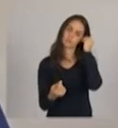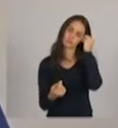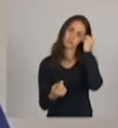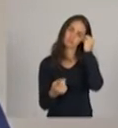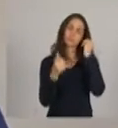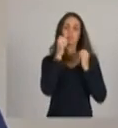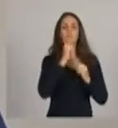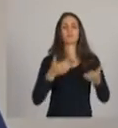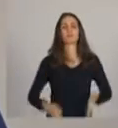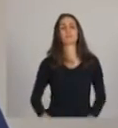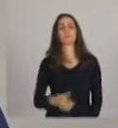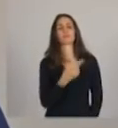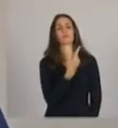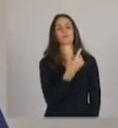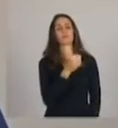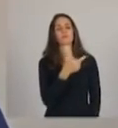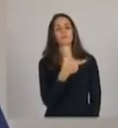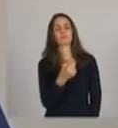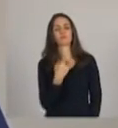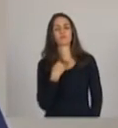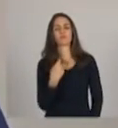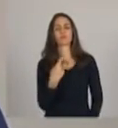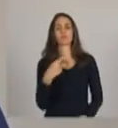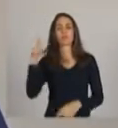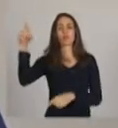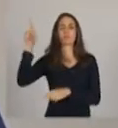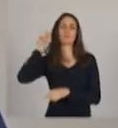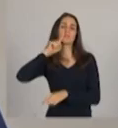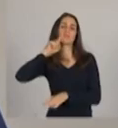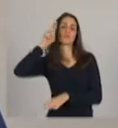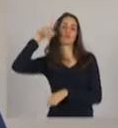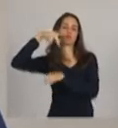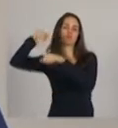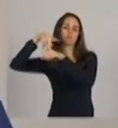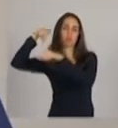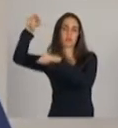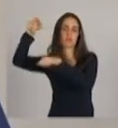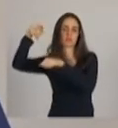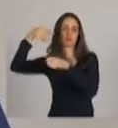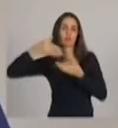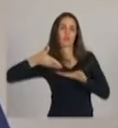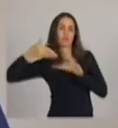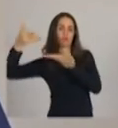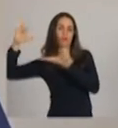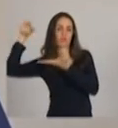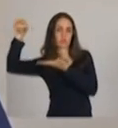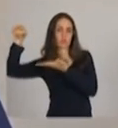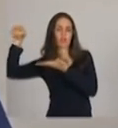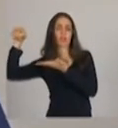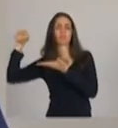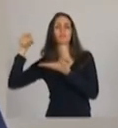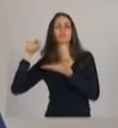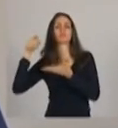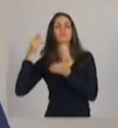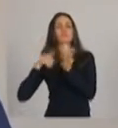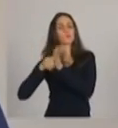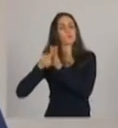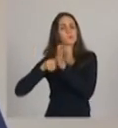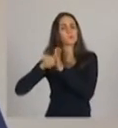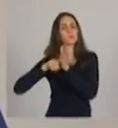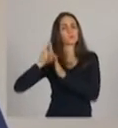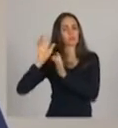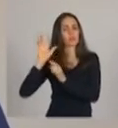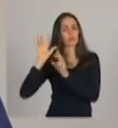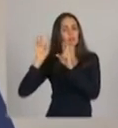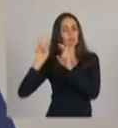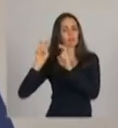ela retorna dos Estados Unidos, para onde ela foi convidada a fazer diversos estudos sobre esse